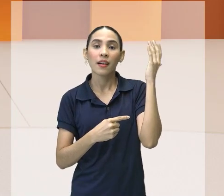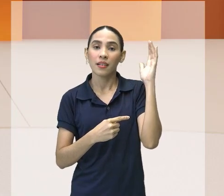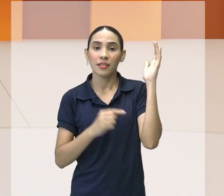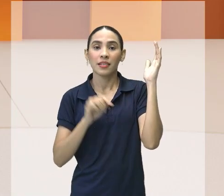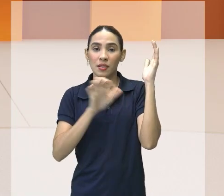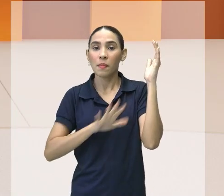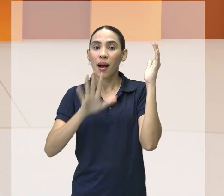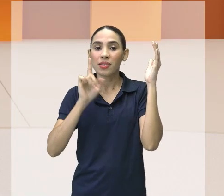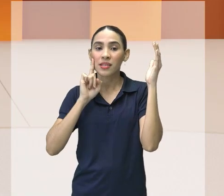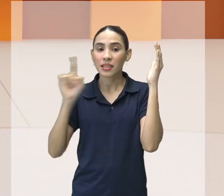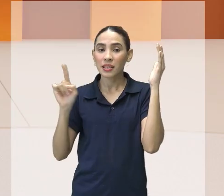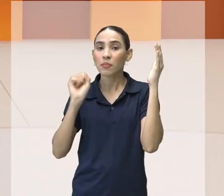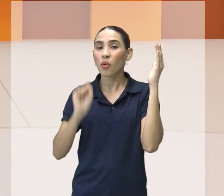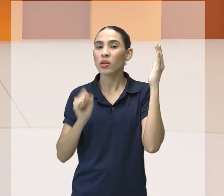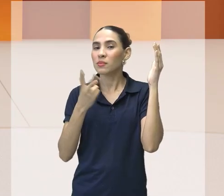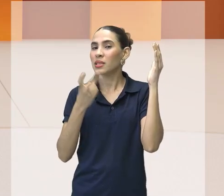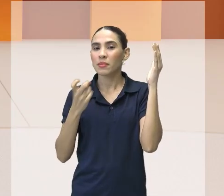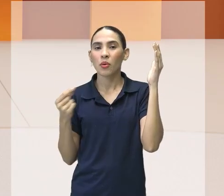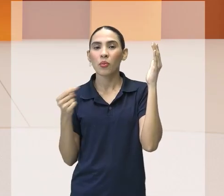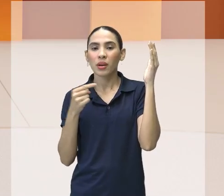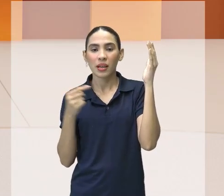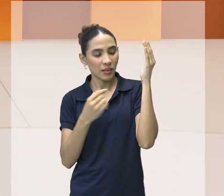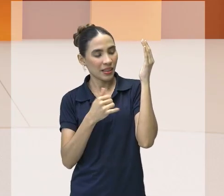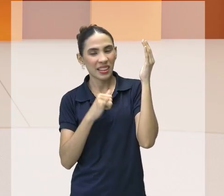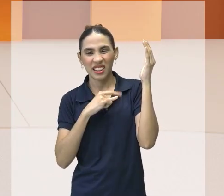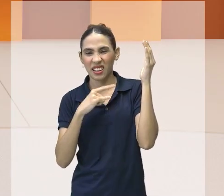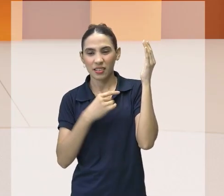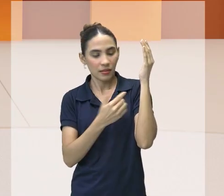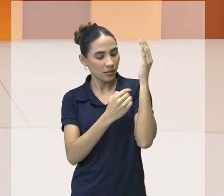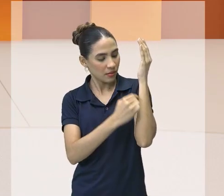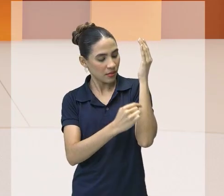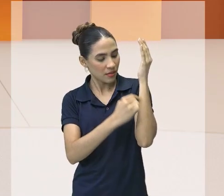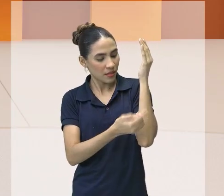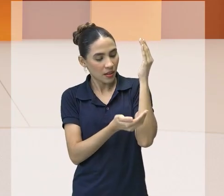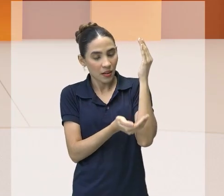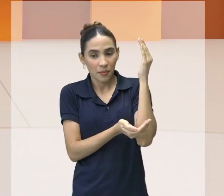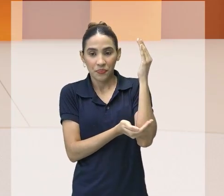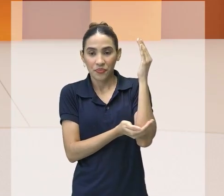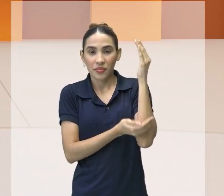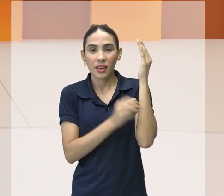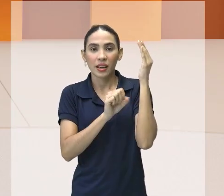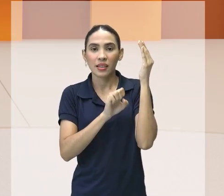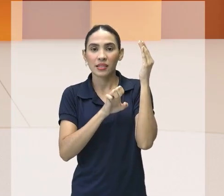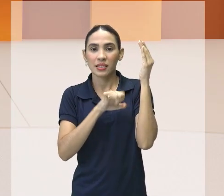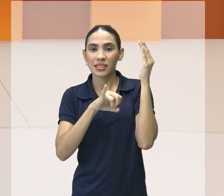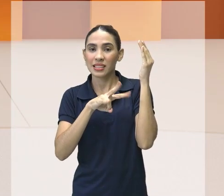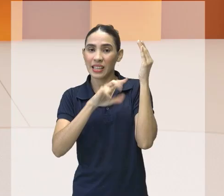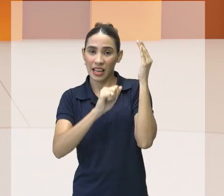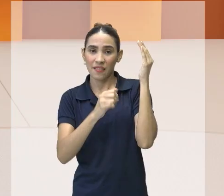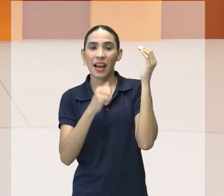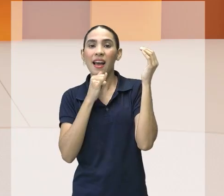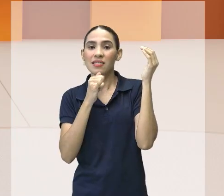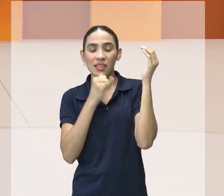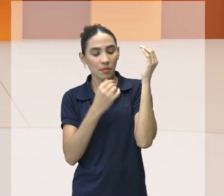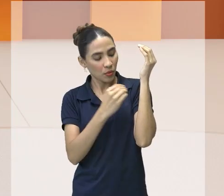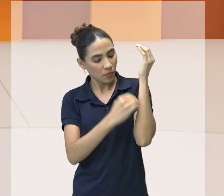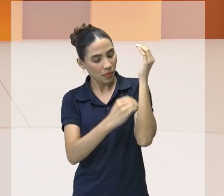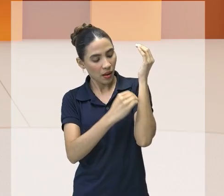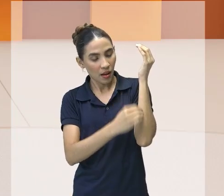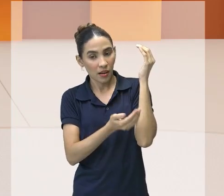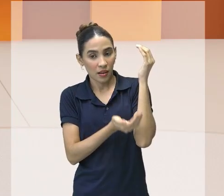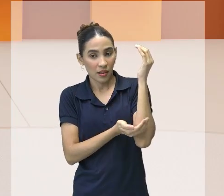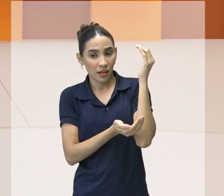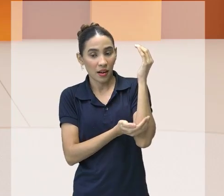imagem nós podemos ver que está saindo uma seiva. Esta seiva o homem está extraindo de